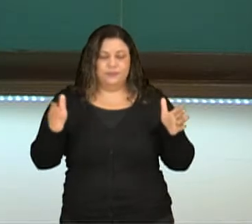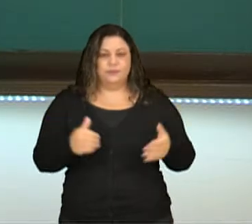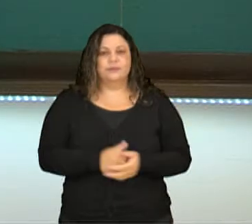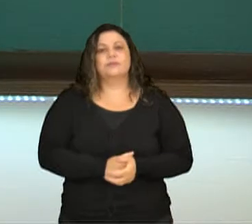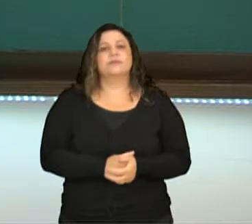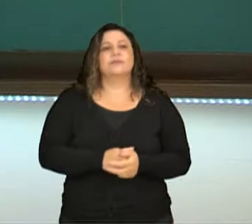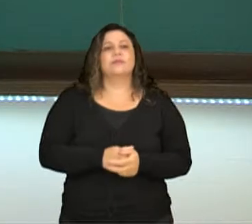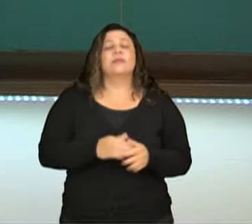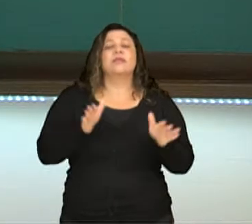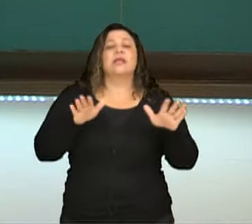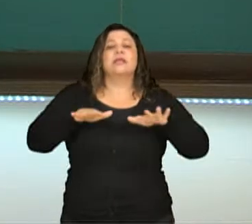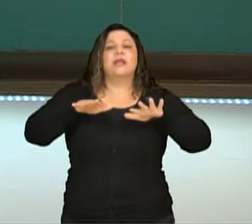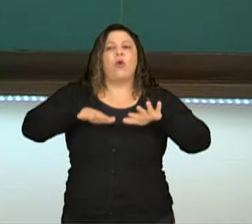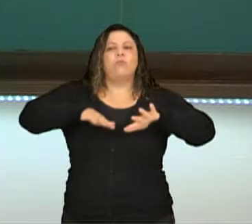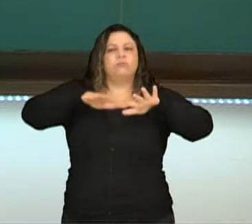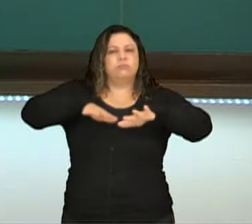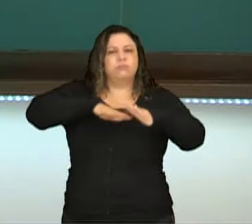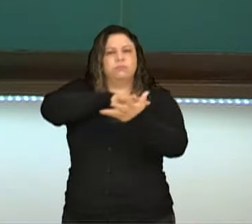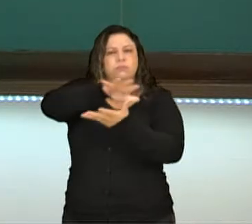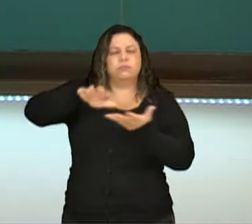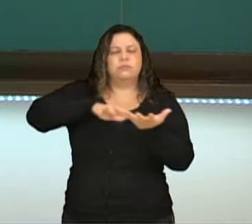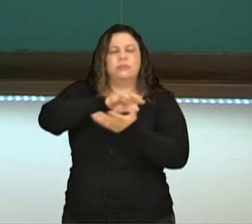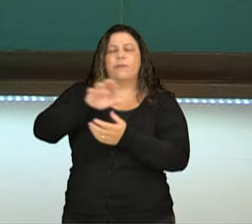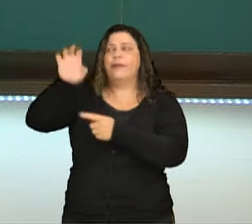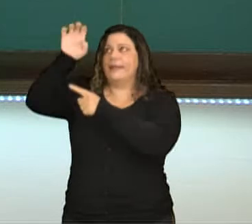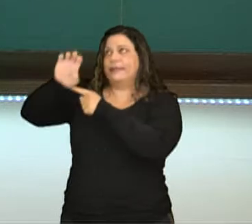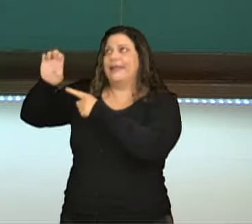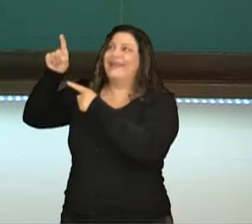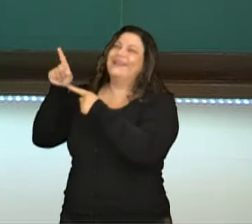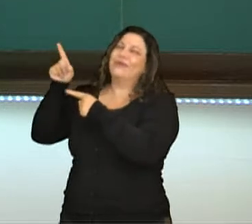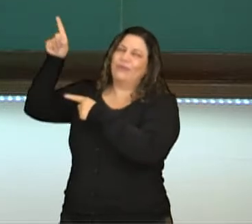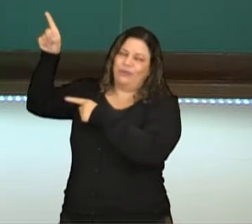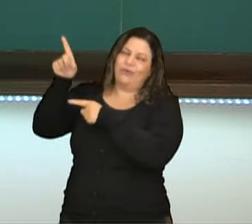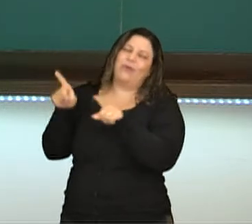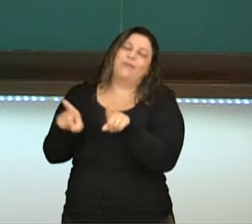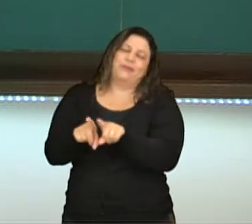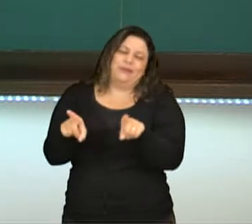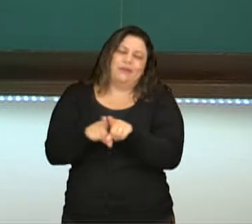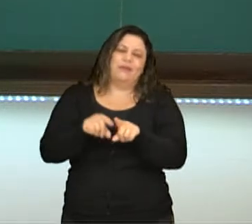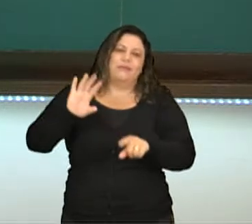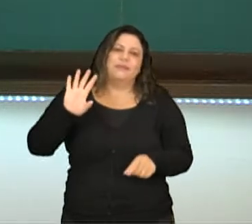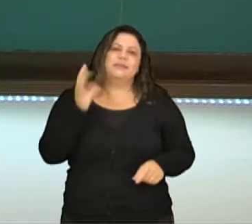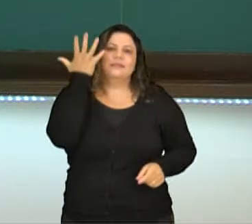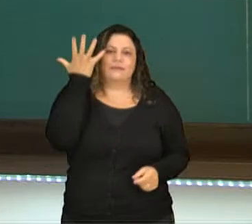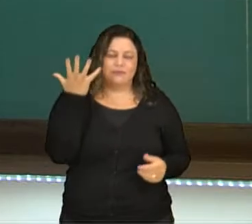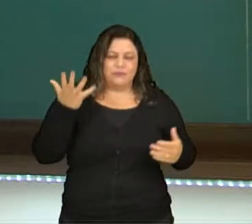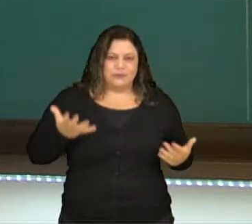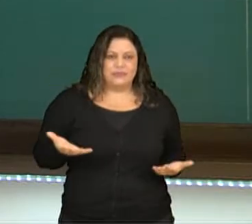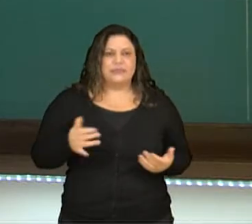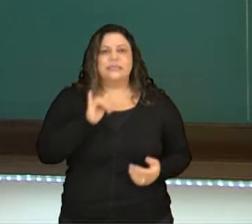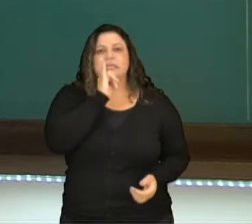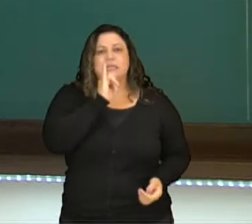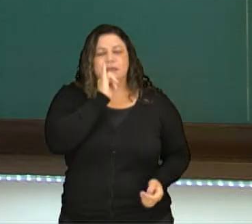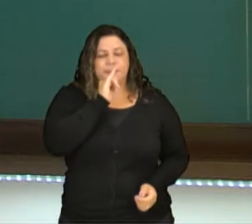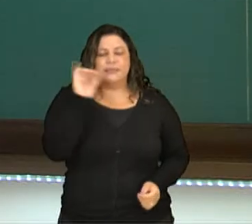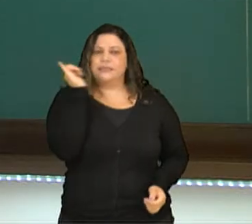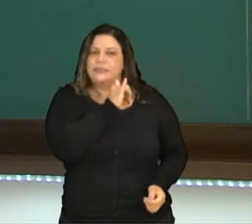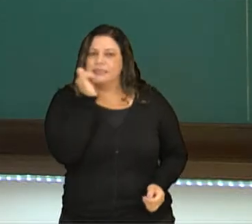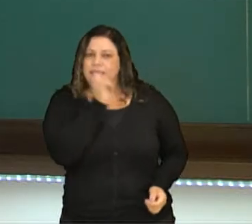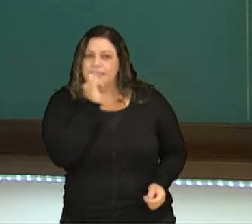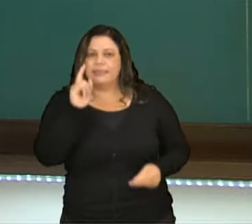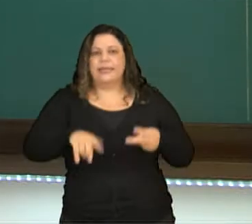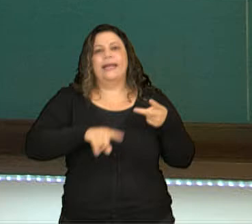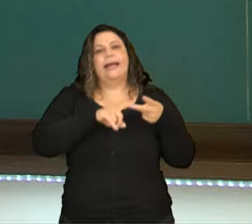movimentos antidemocráticos na Europa também estavam acontecendo, como por exemplo na Itália,